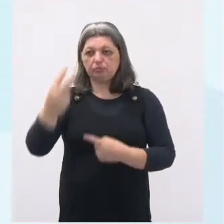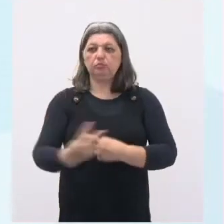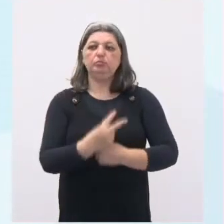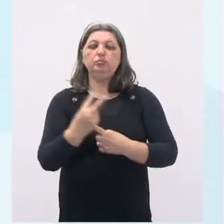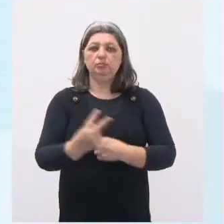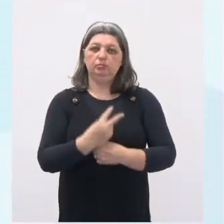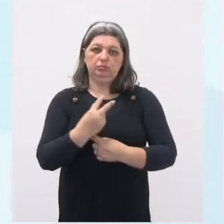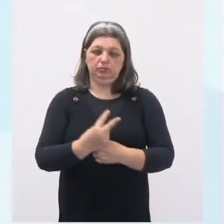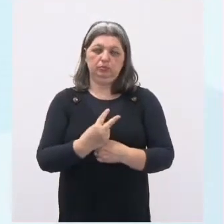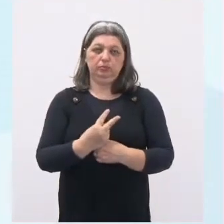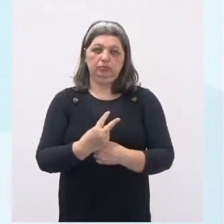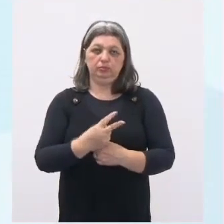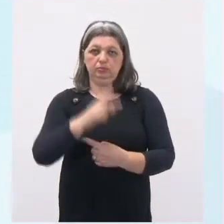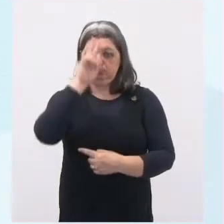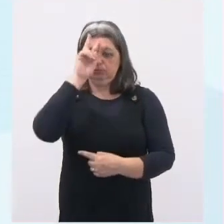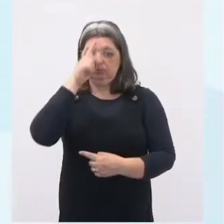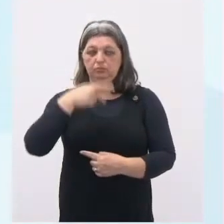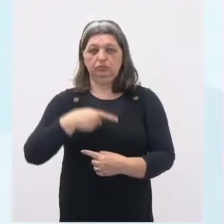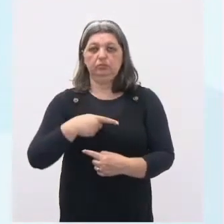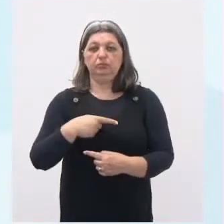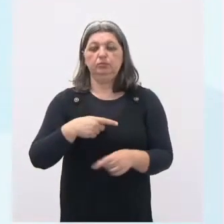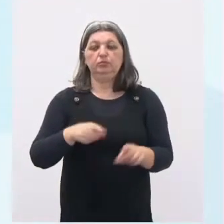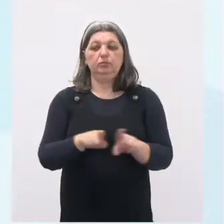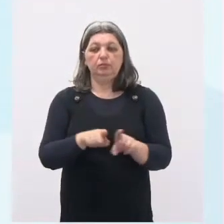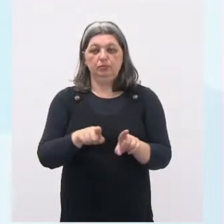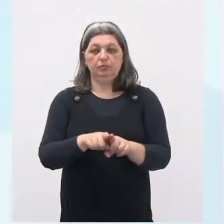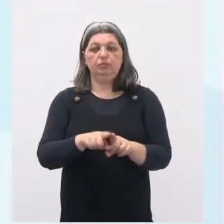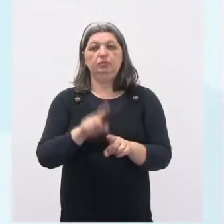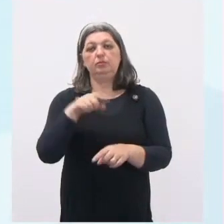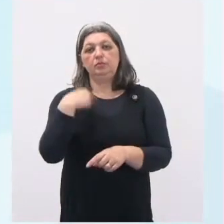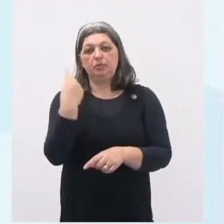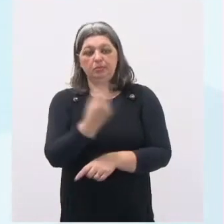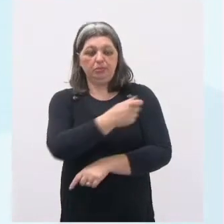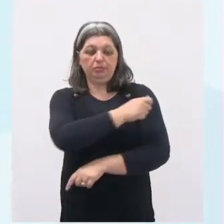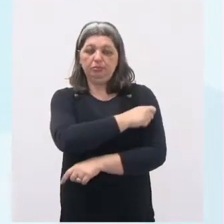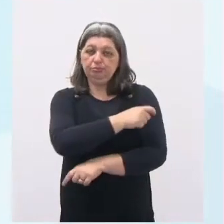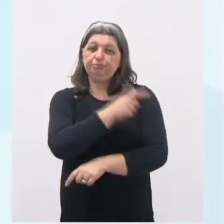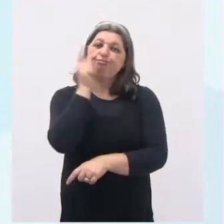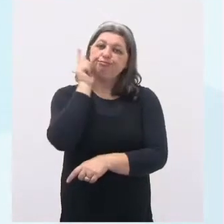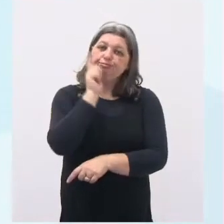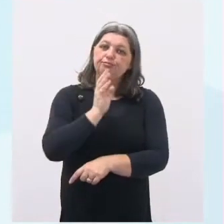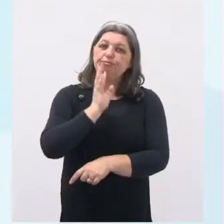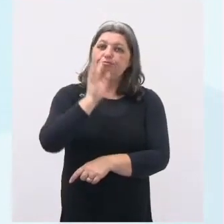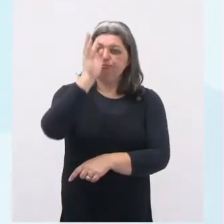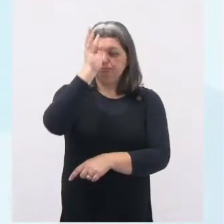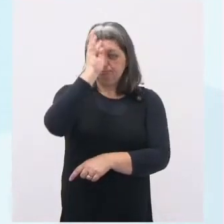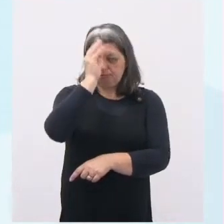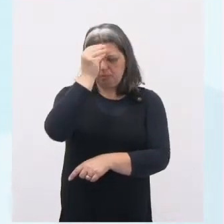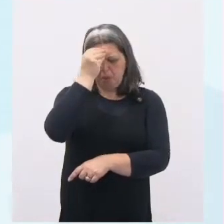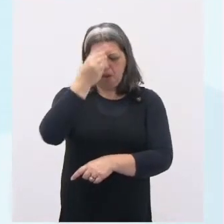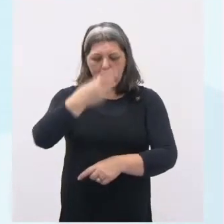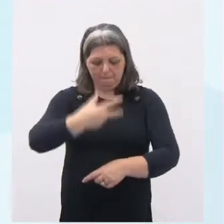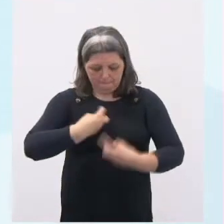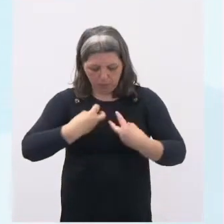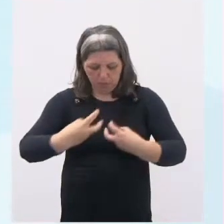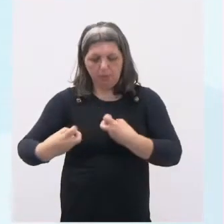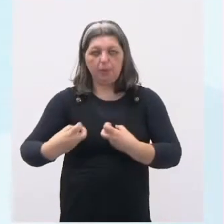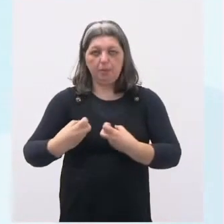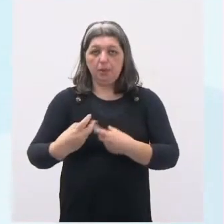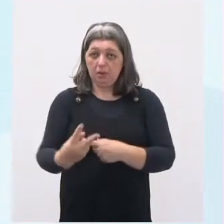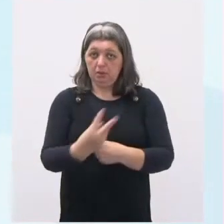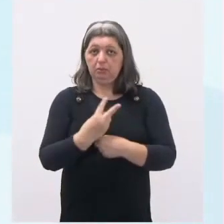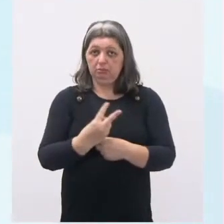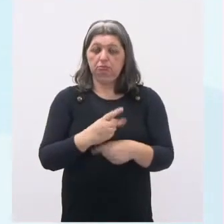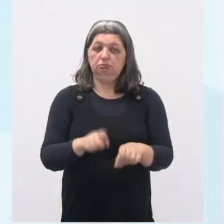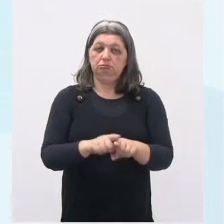né, além do nosso estudante conseguir se conhecer o outro e cuidar, né, de si,